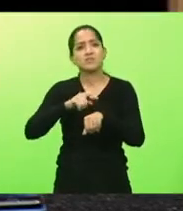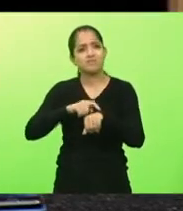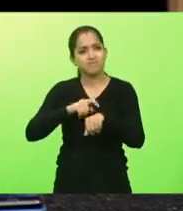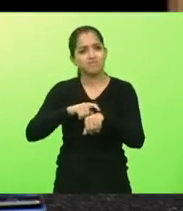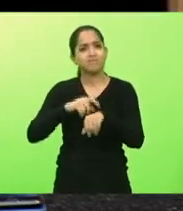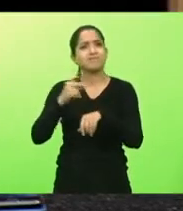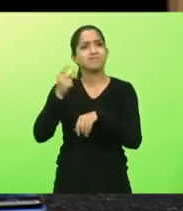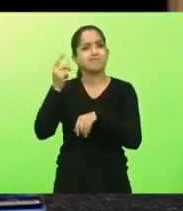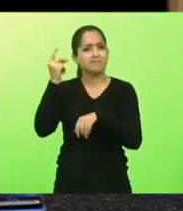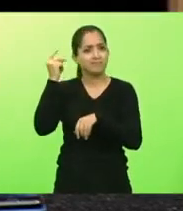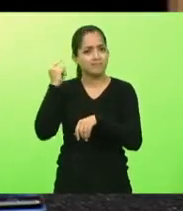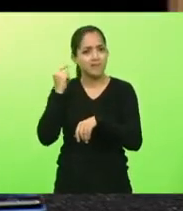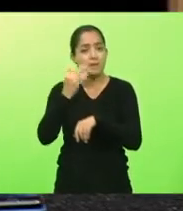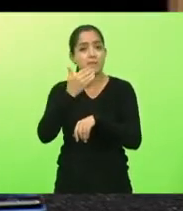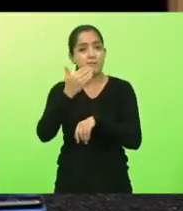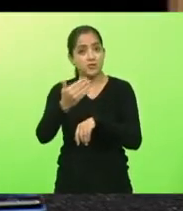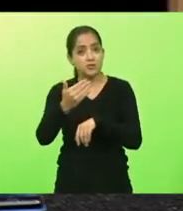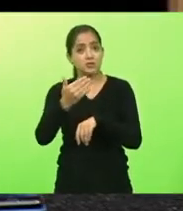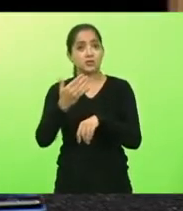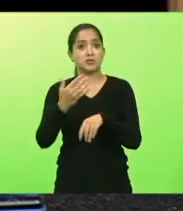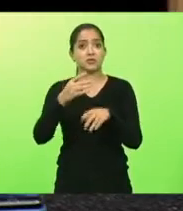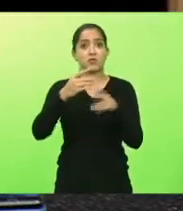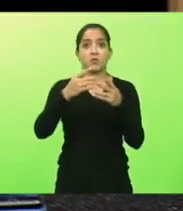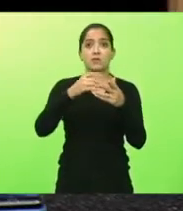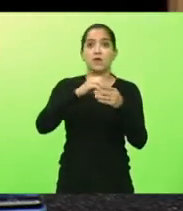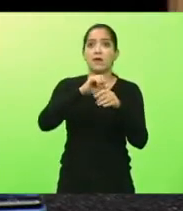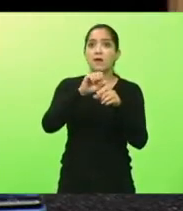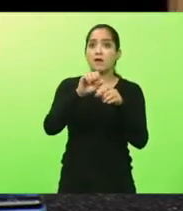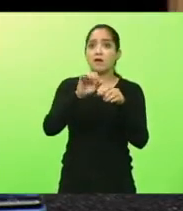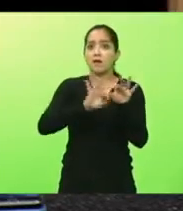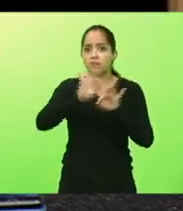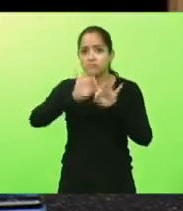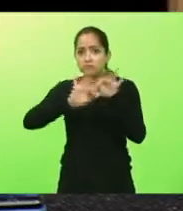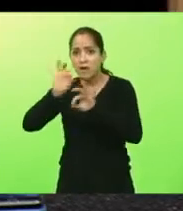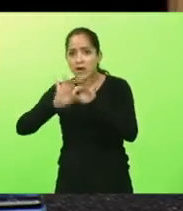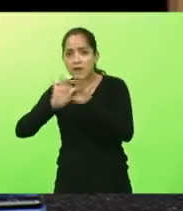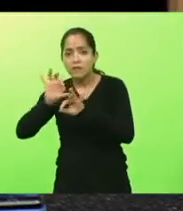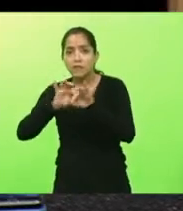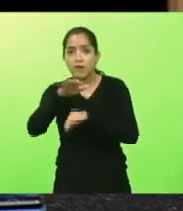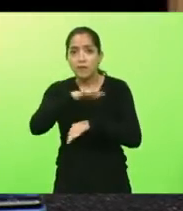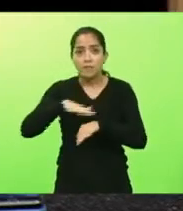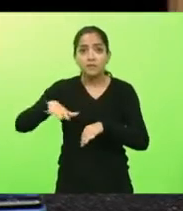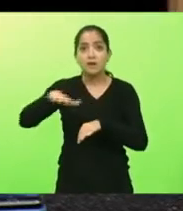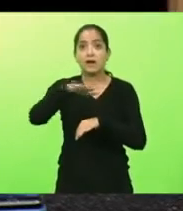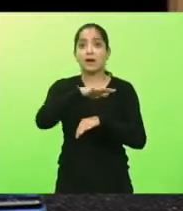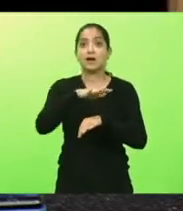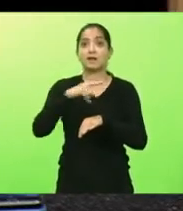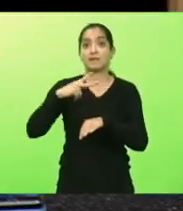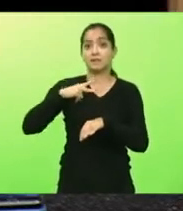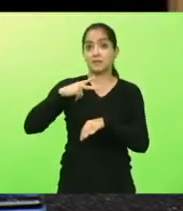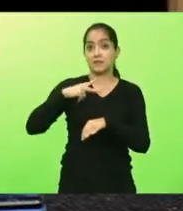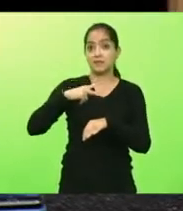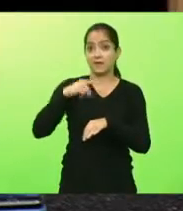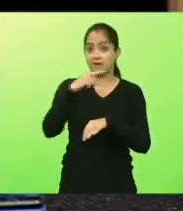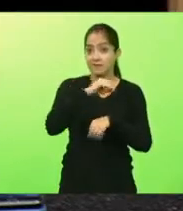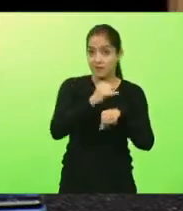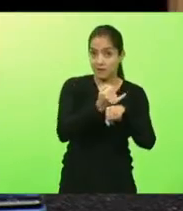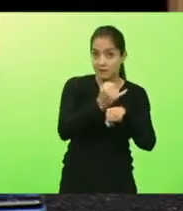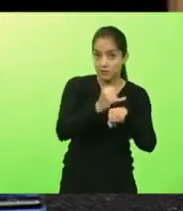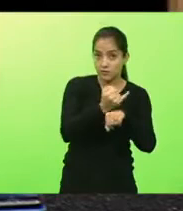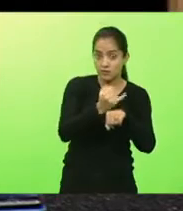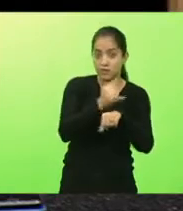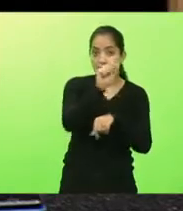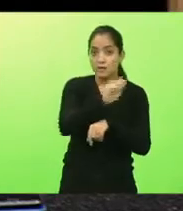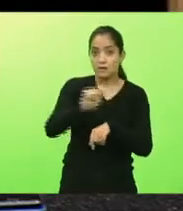tempo, pedindo a reforma dos leitos de UTI do Hospital Regional. A iniciativa privada lá em Joinville, através da Associação